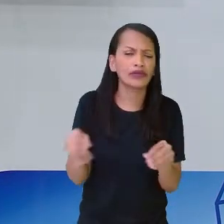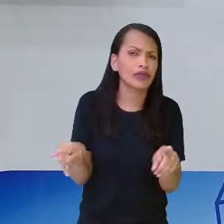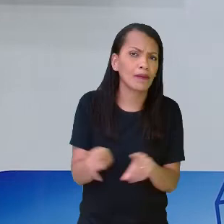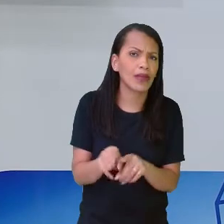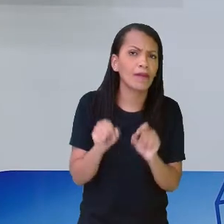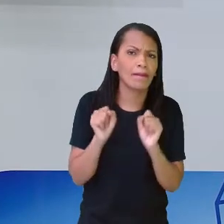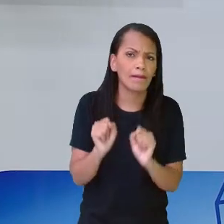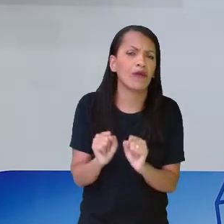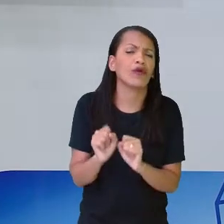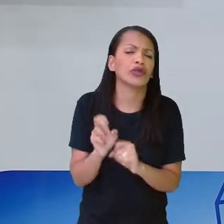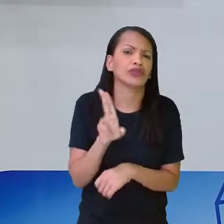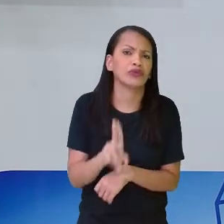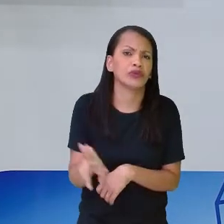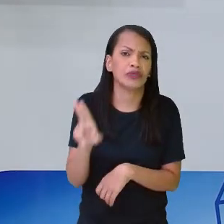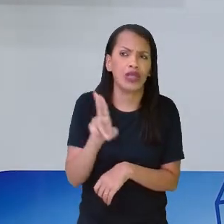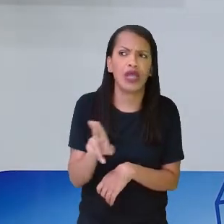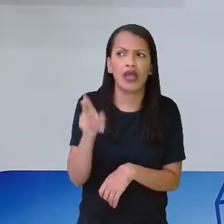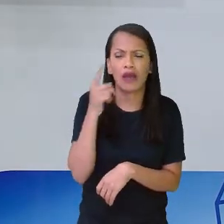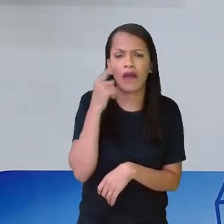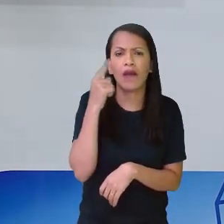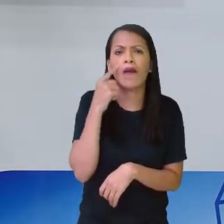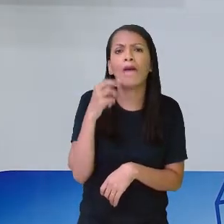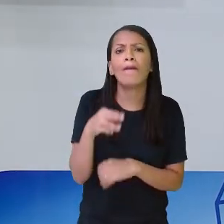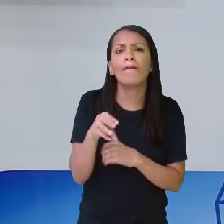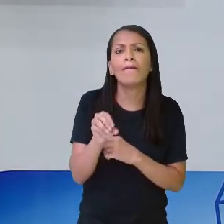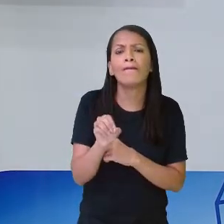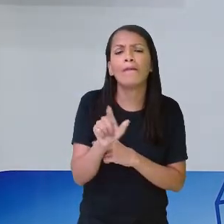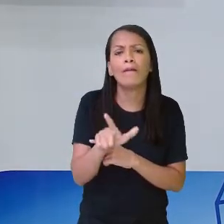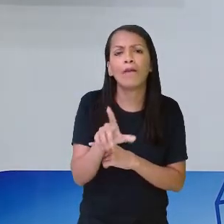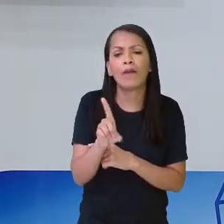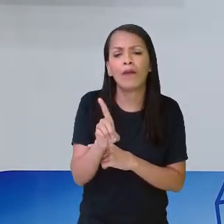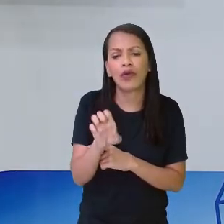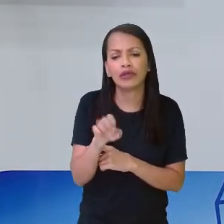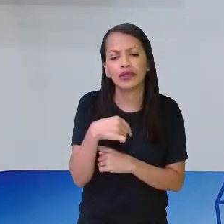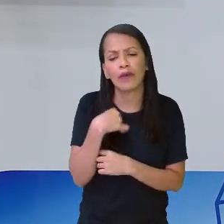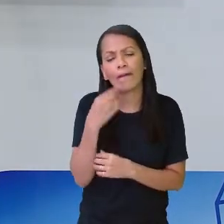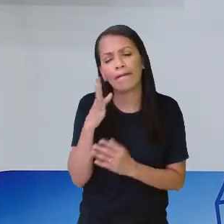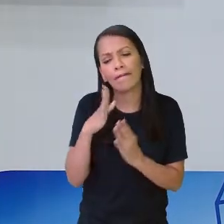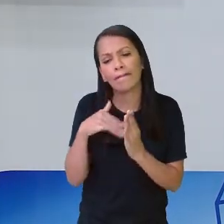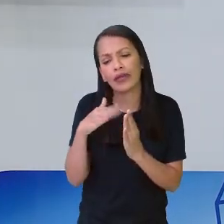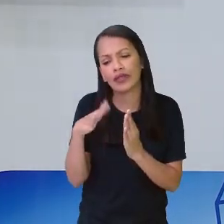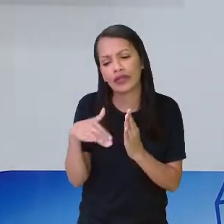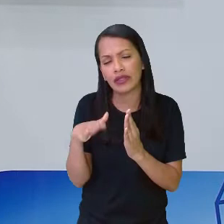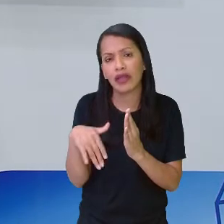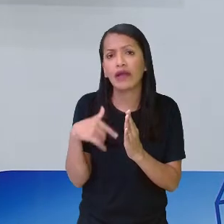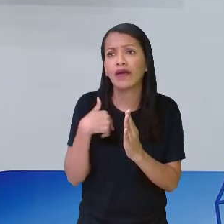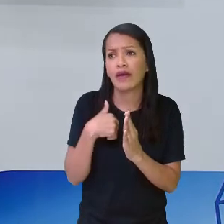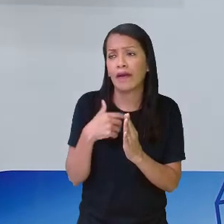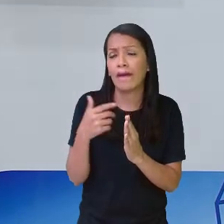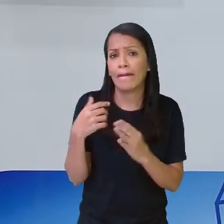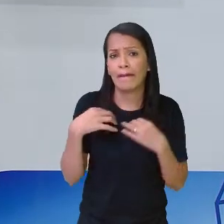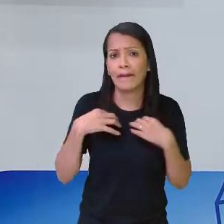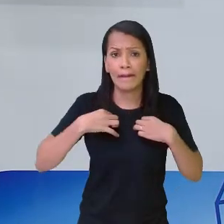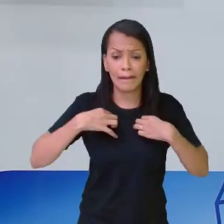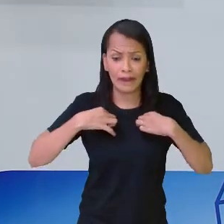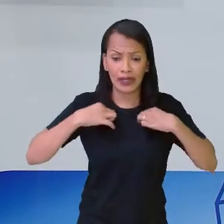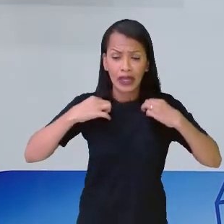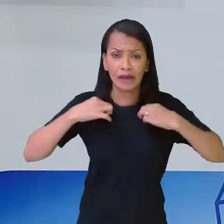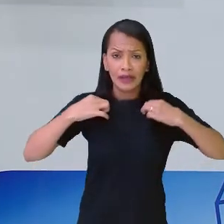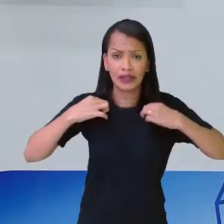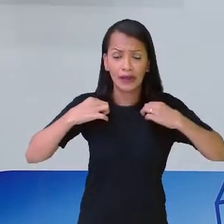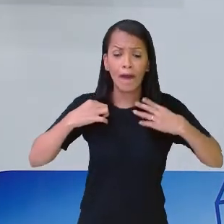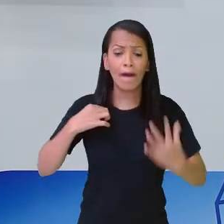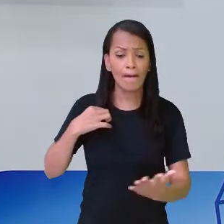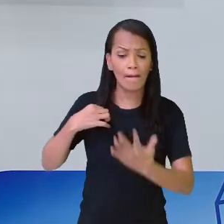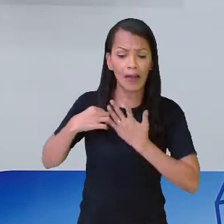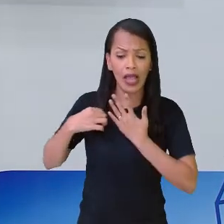utilizar várias vezes. Eu faço um molde aqui e vou pintando. Eu já fiz muito isso para pintar camisa, por exemplo. Você faz ali o desenho